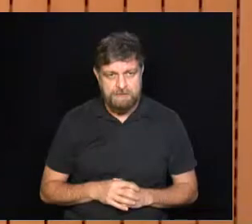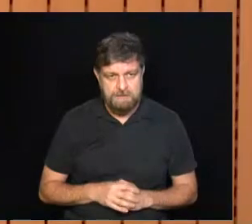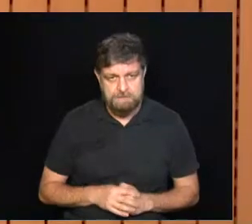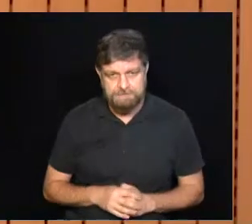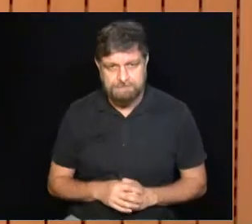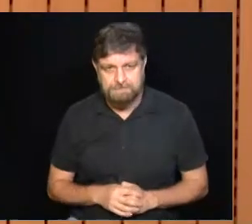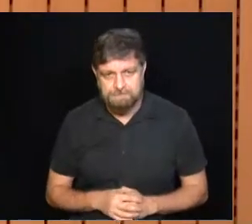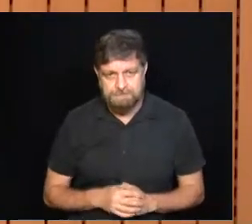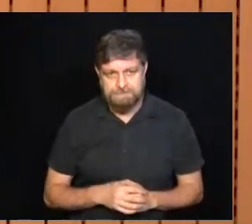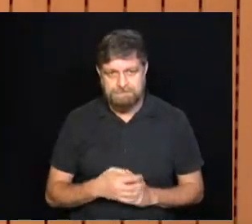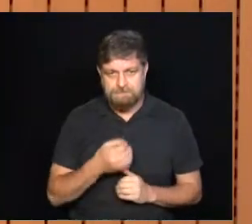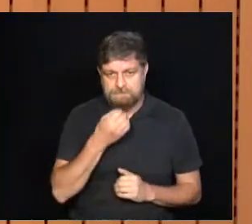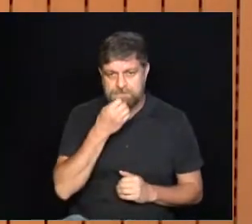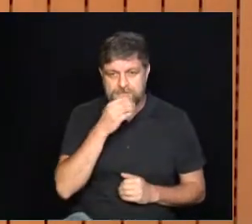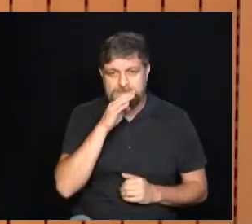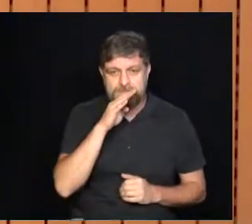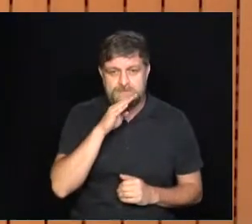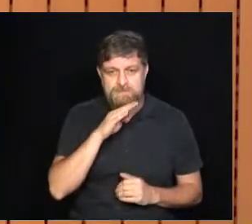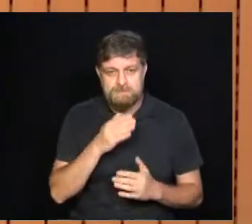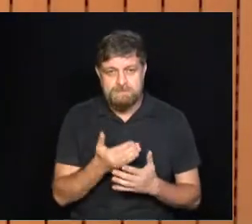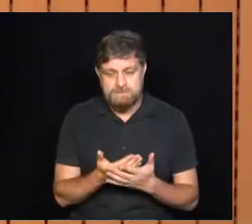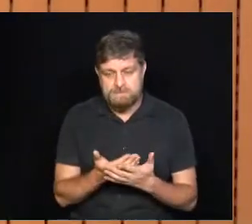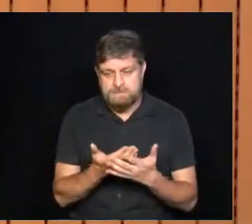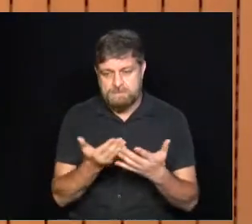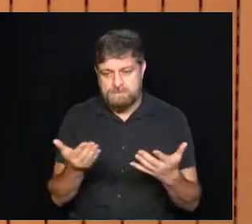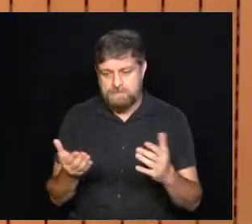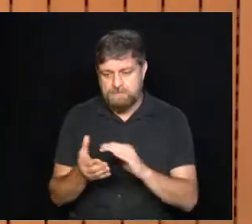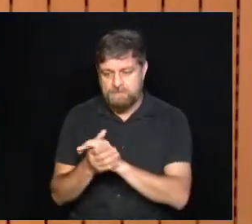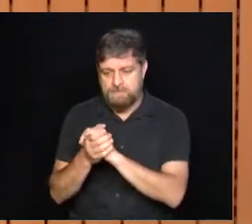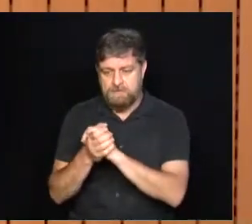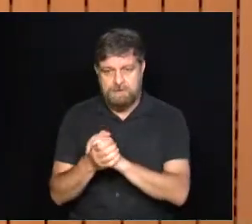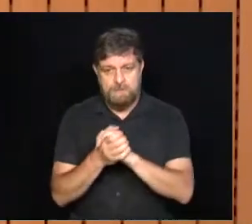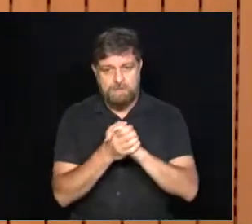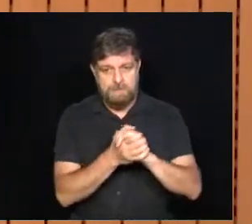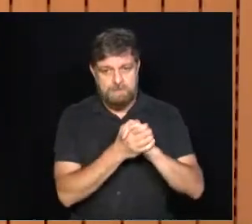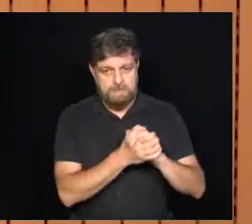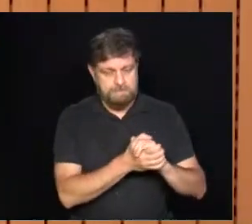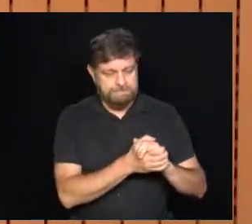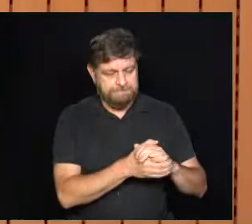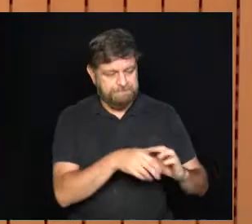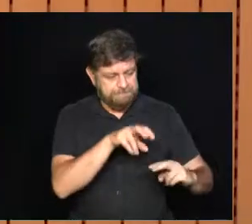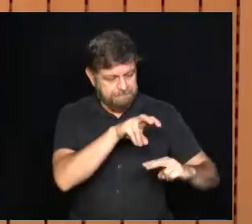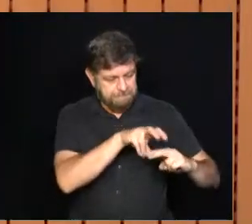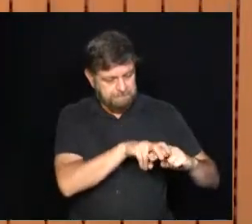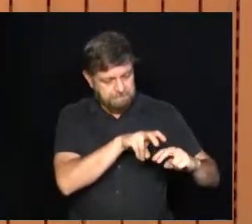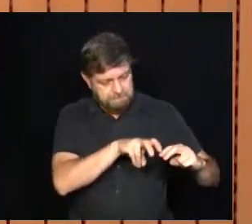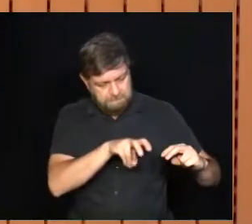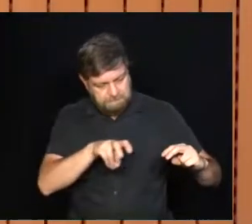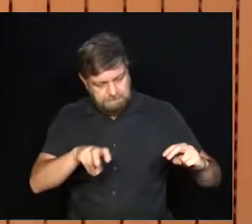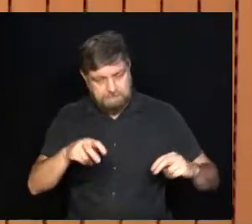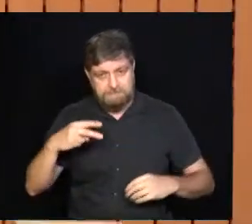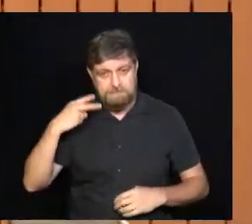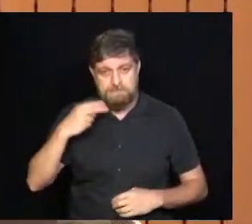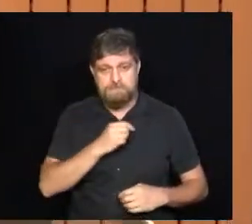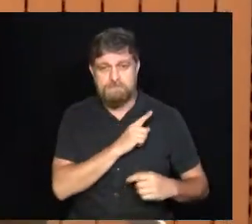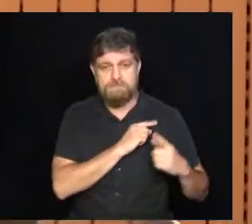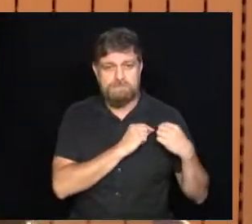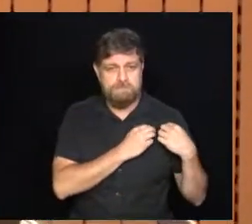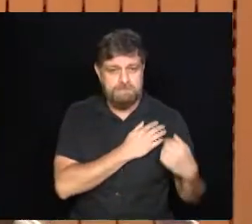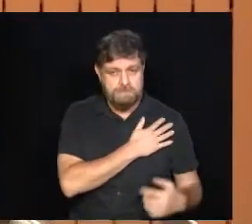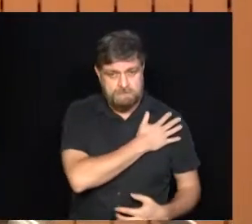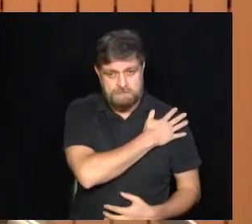Boa tarde a todos. Eu cumprimento a mesa, na figura do vereador, e a todos, estendendo a